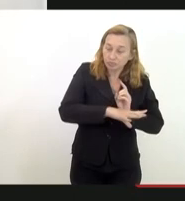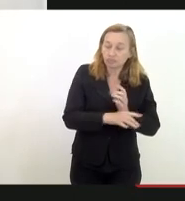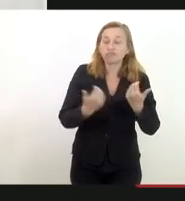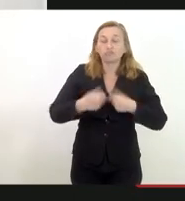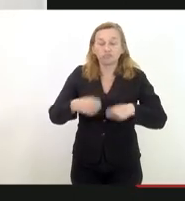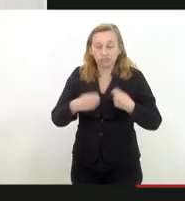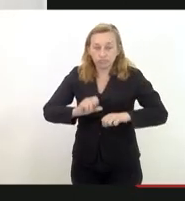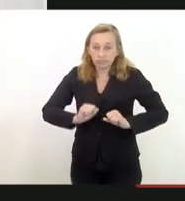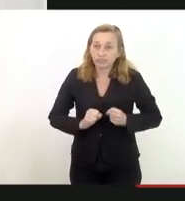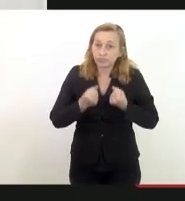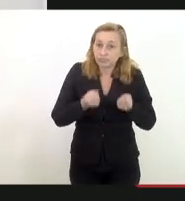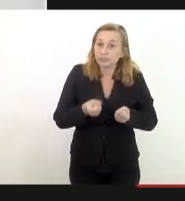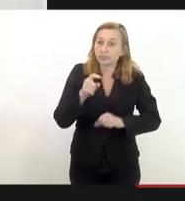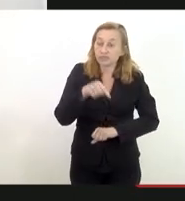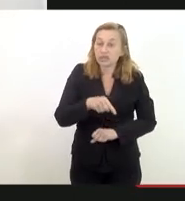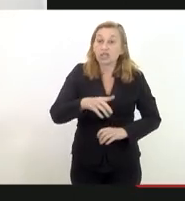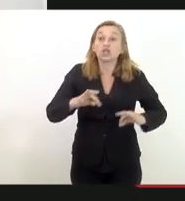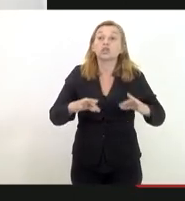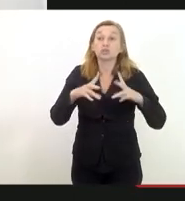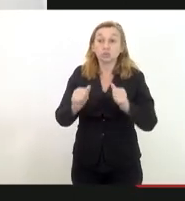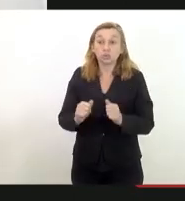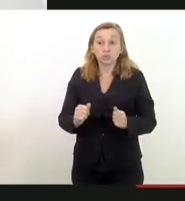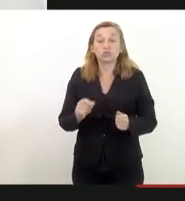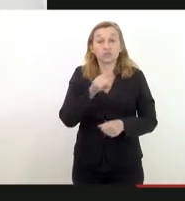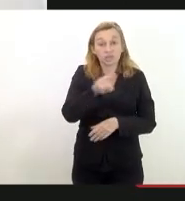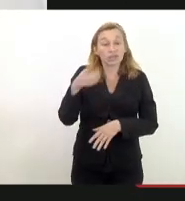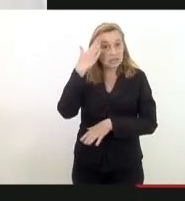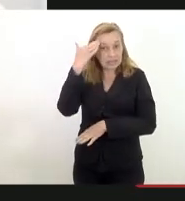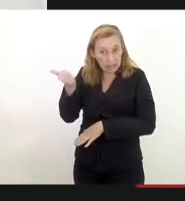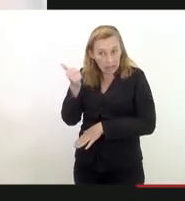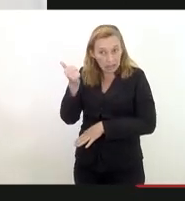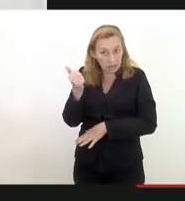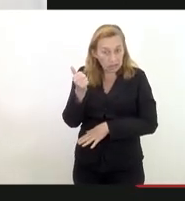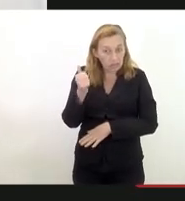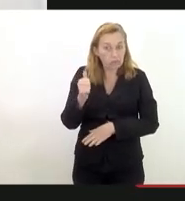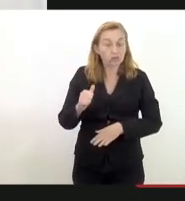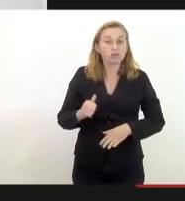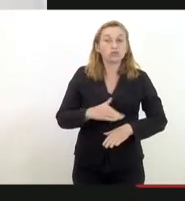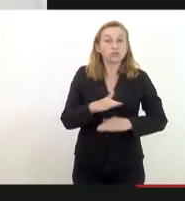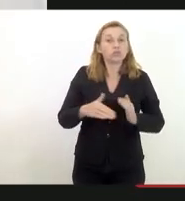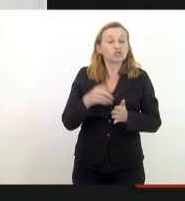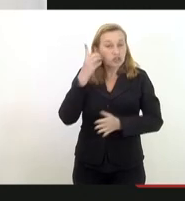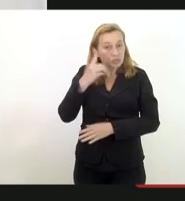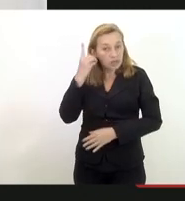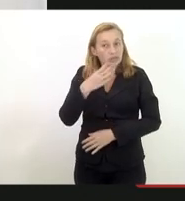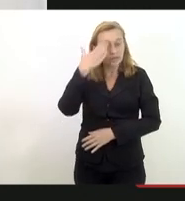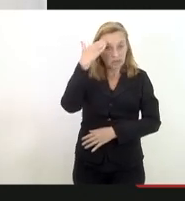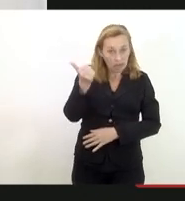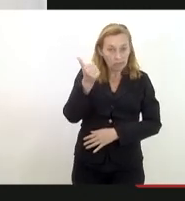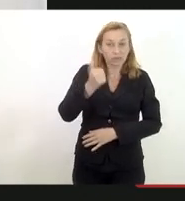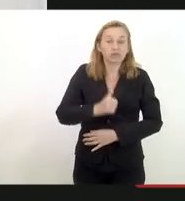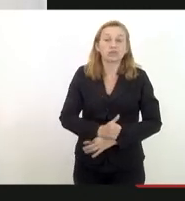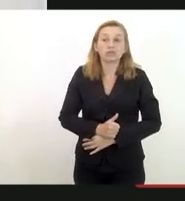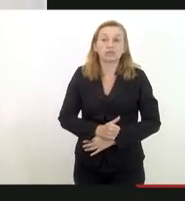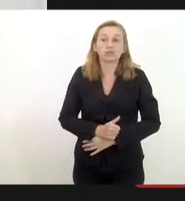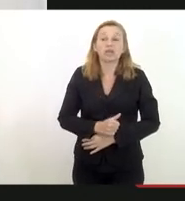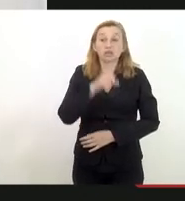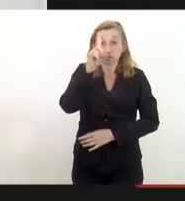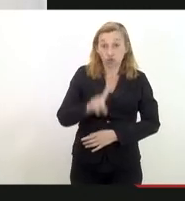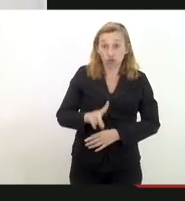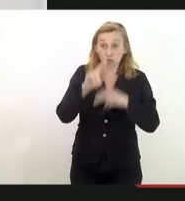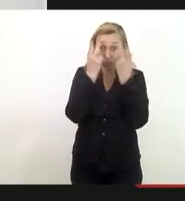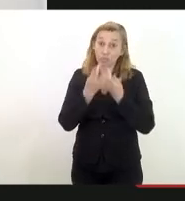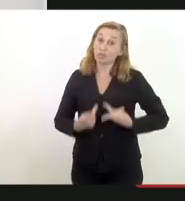ser reforçada aqui. Tudo isso vocês sabem, a senhora sabe, né? Os demais parlamentares sabem, quem está aqui hoje. É pauta de direitos